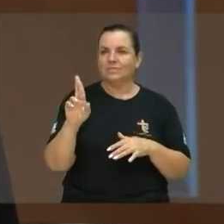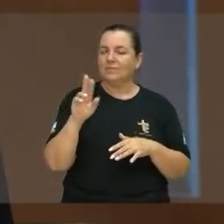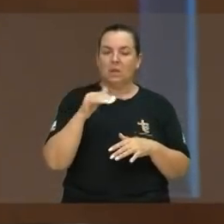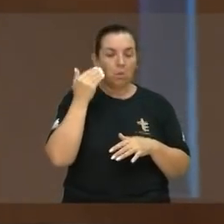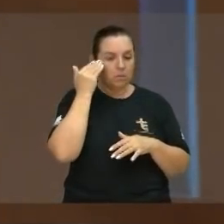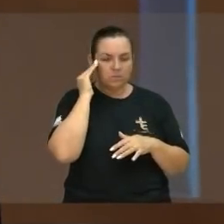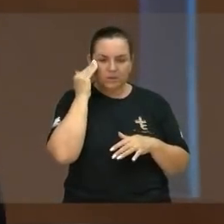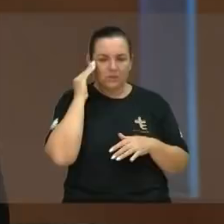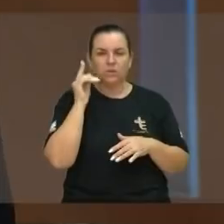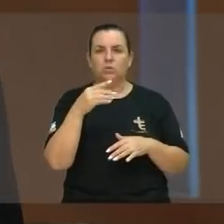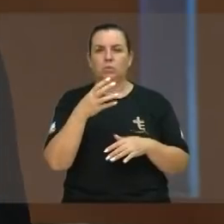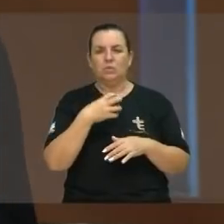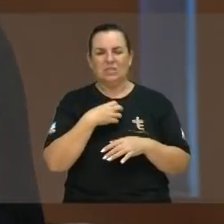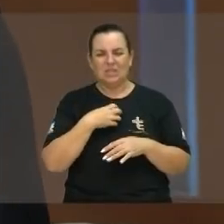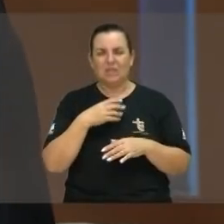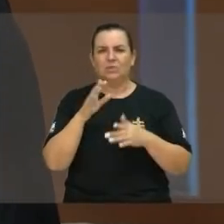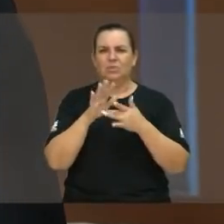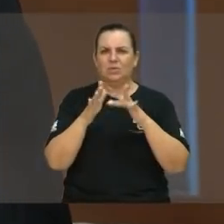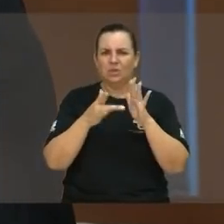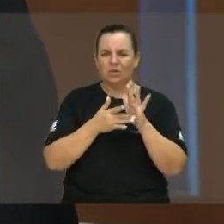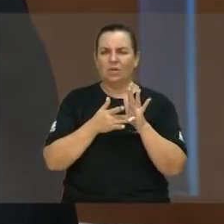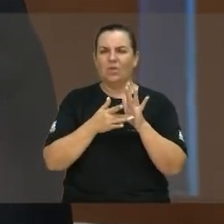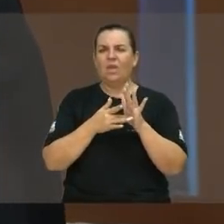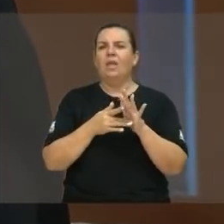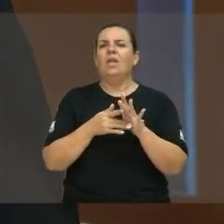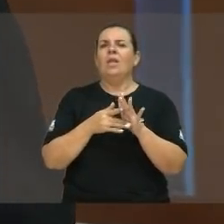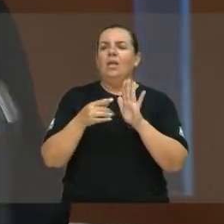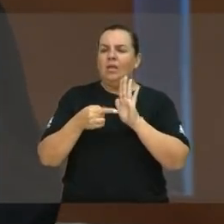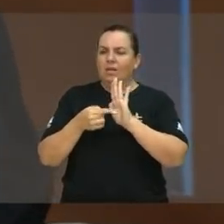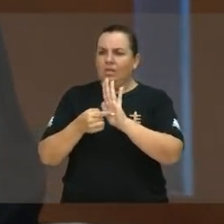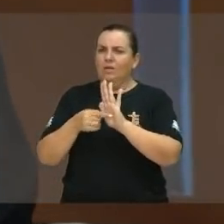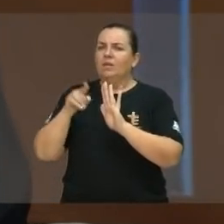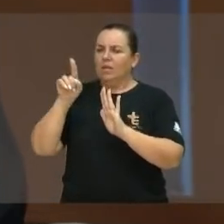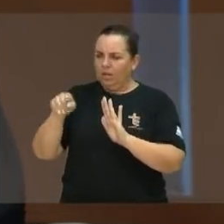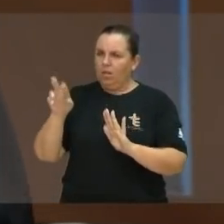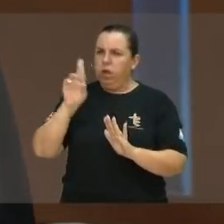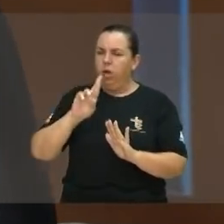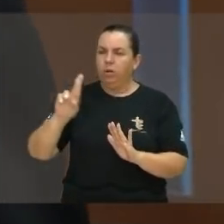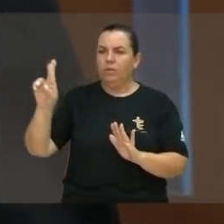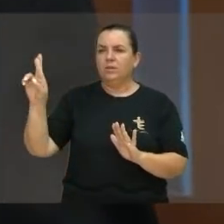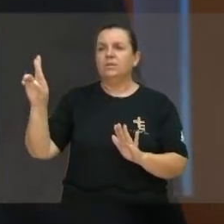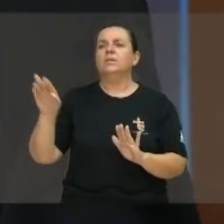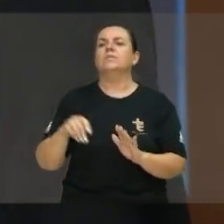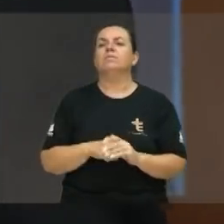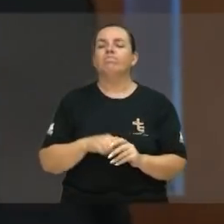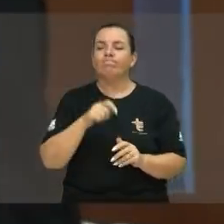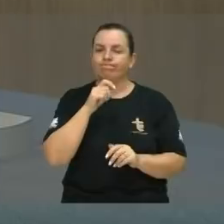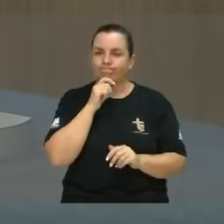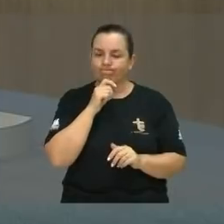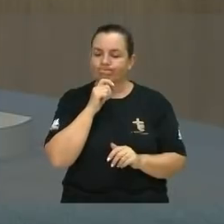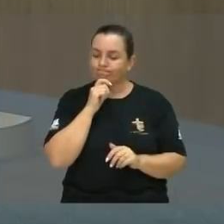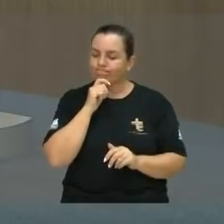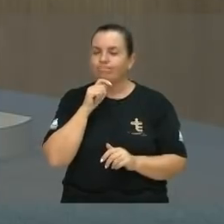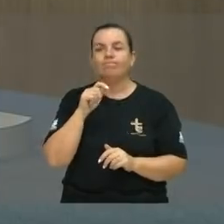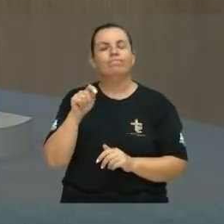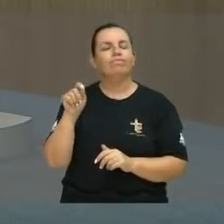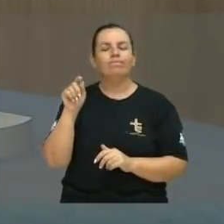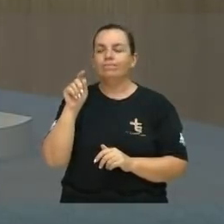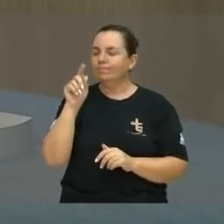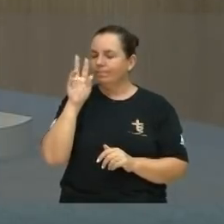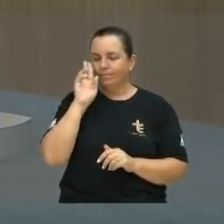compreendendo o modo de jesus exercício exercer o seu senhoril ainda sim o